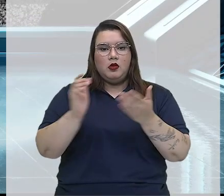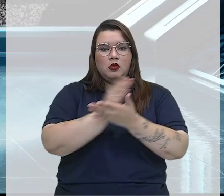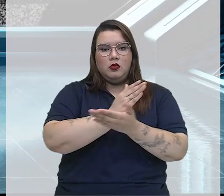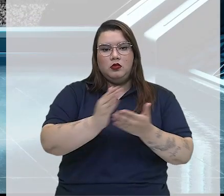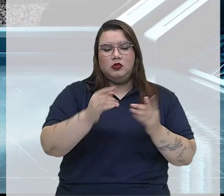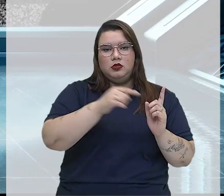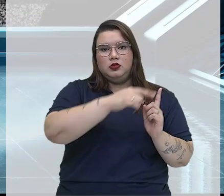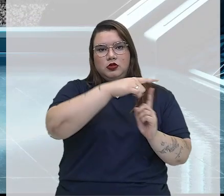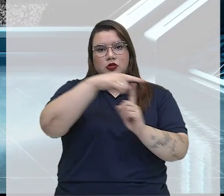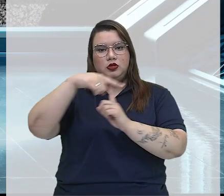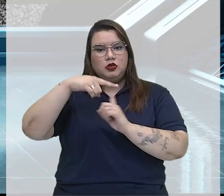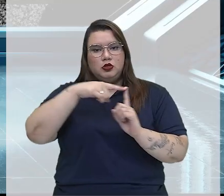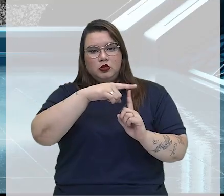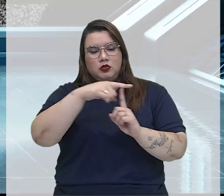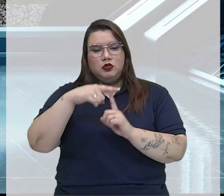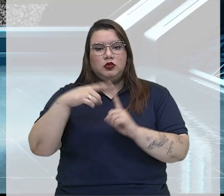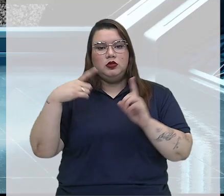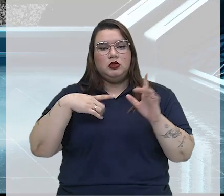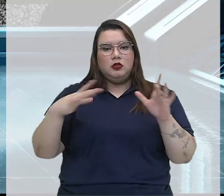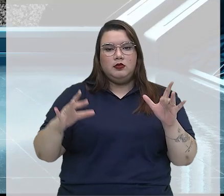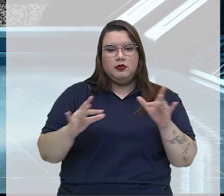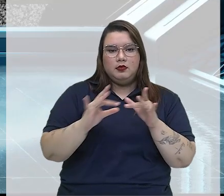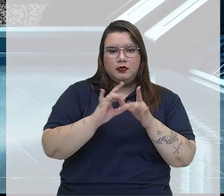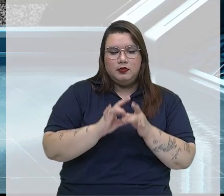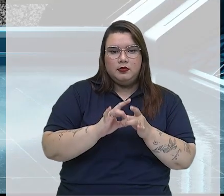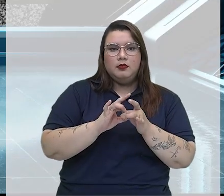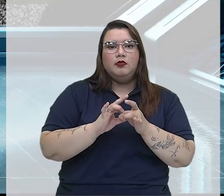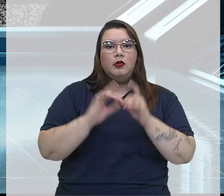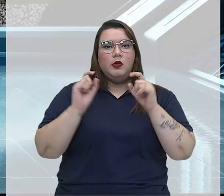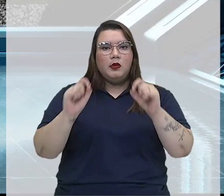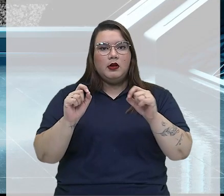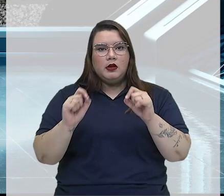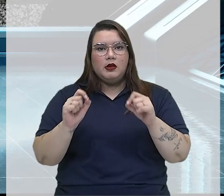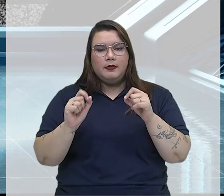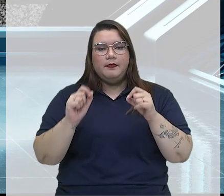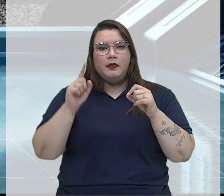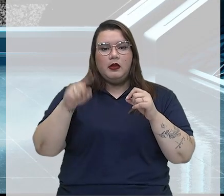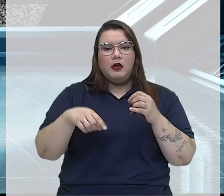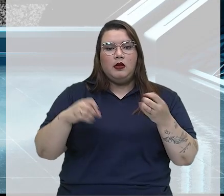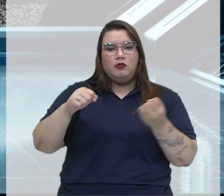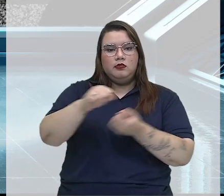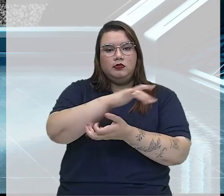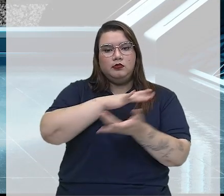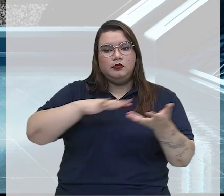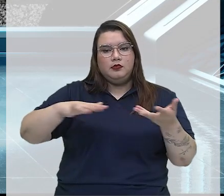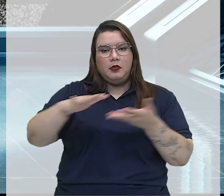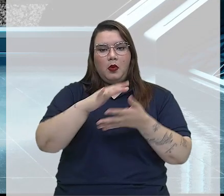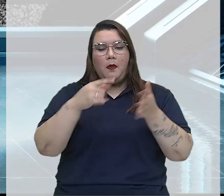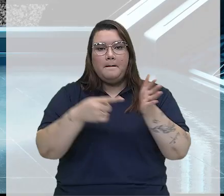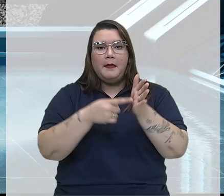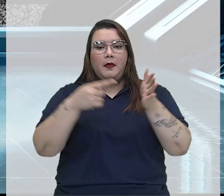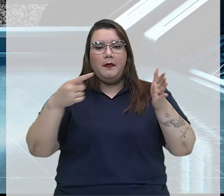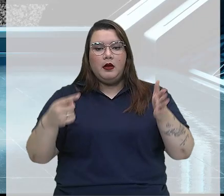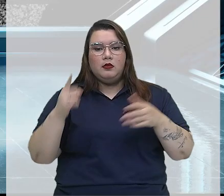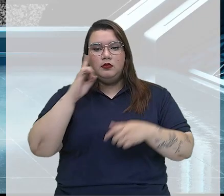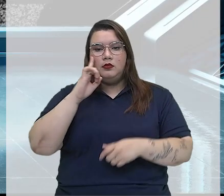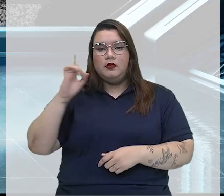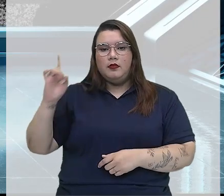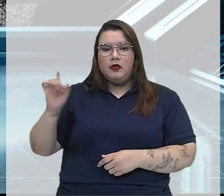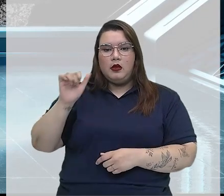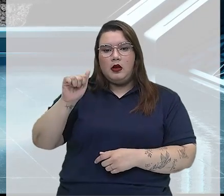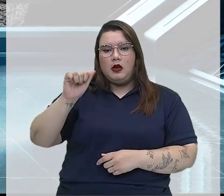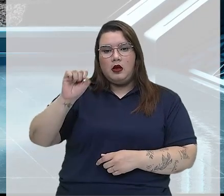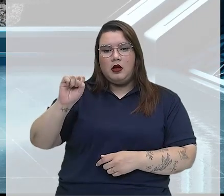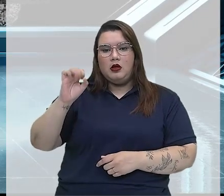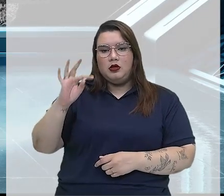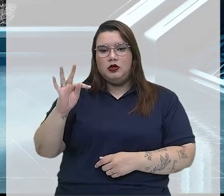alguns desses corpos celestes que vão compor o nosso sistema solar, começando pelos asteroides, que são